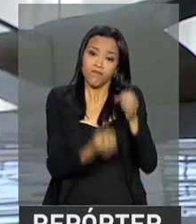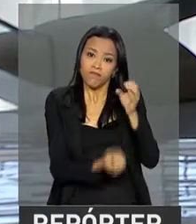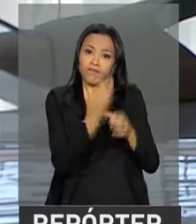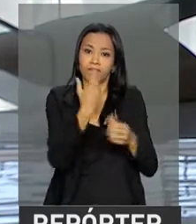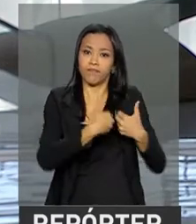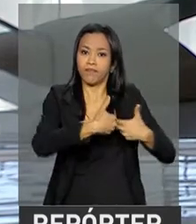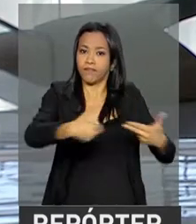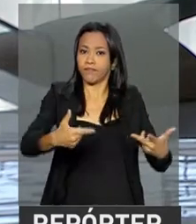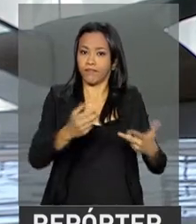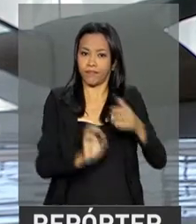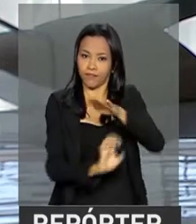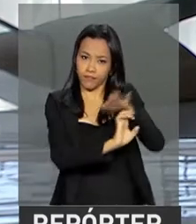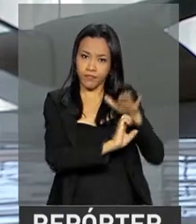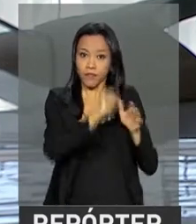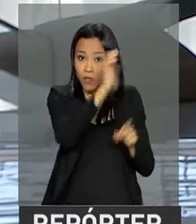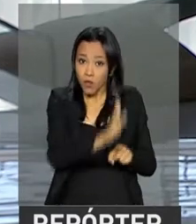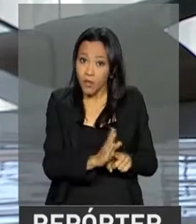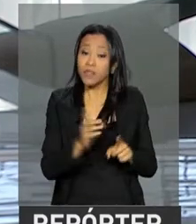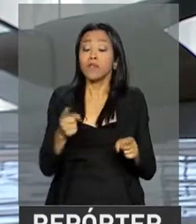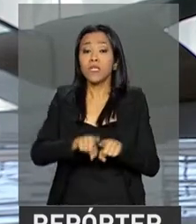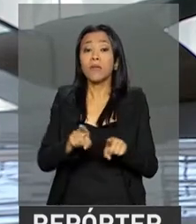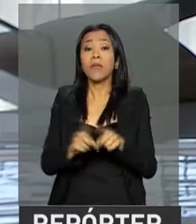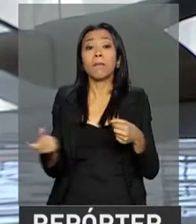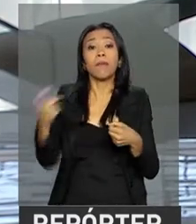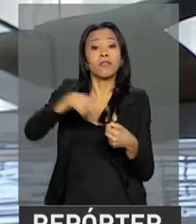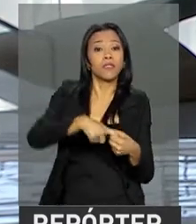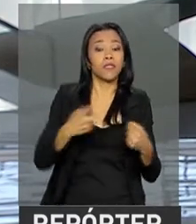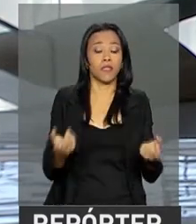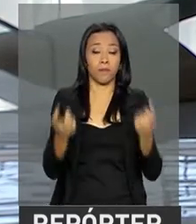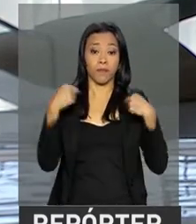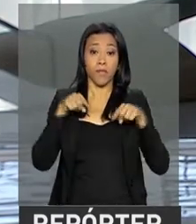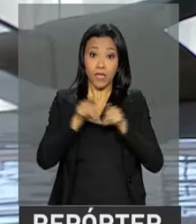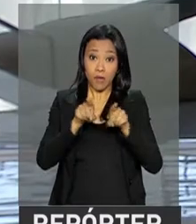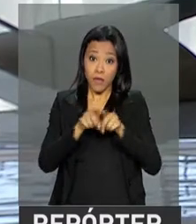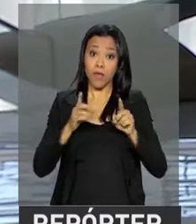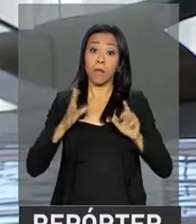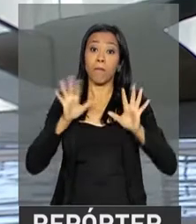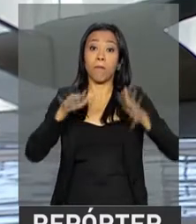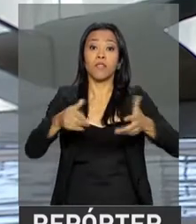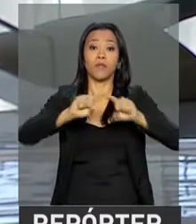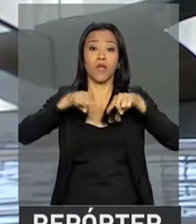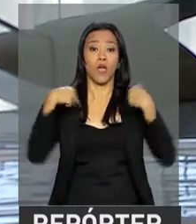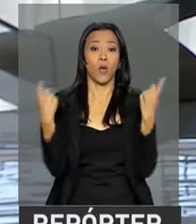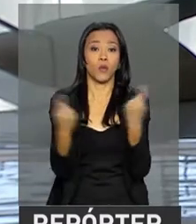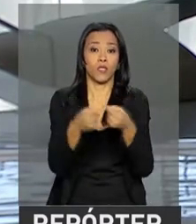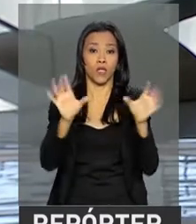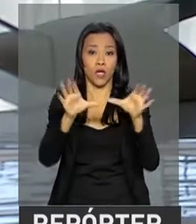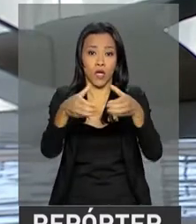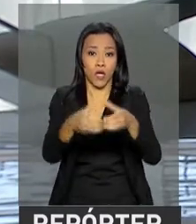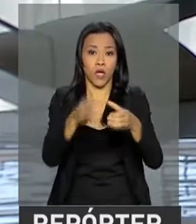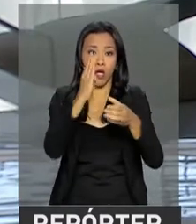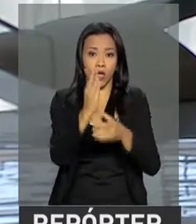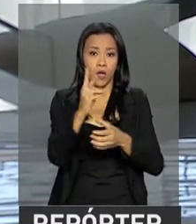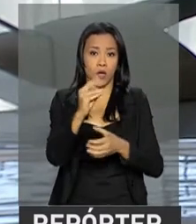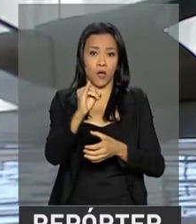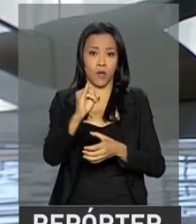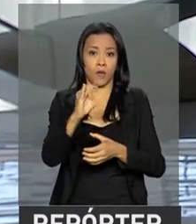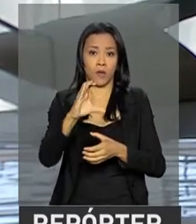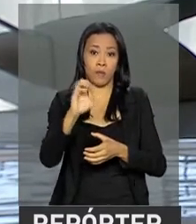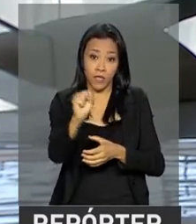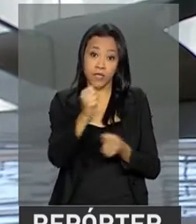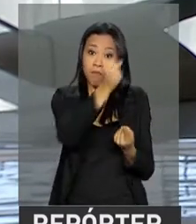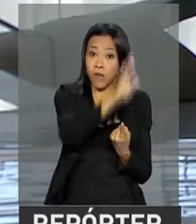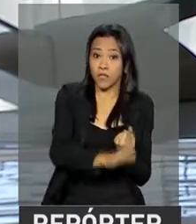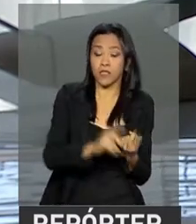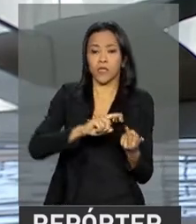de investimentos. O presidente também participou da reunião de cúpula dos BRICS, grupo que reúne aí, além do